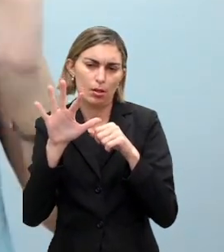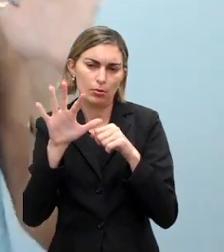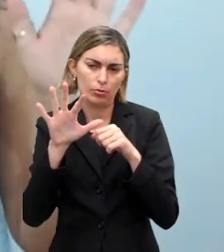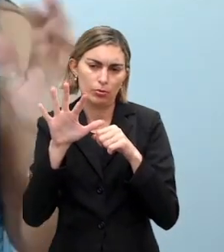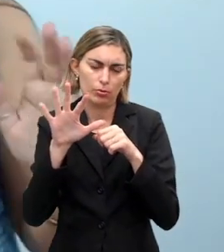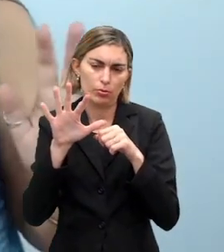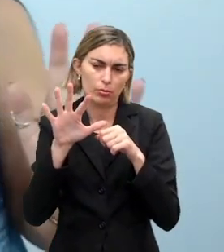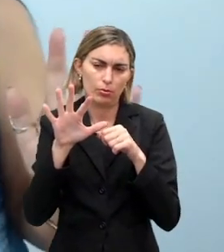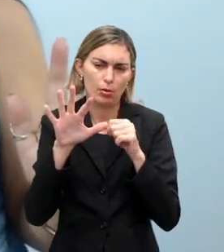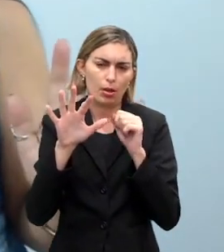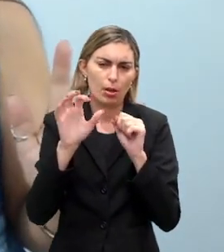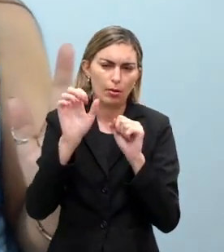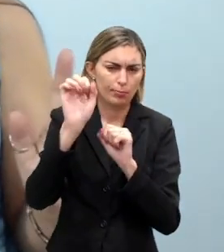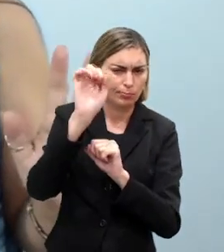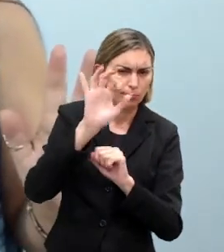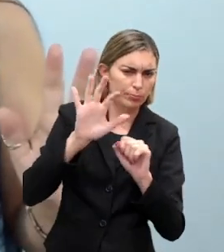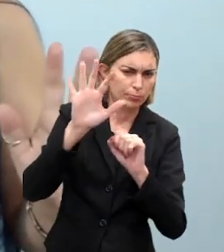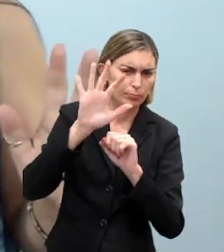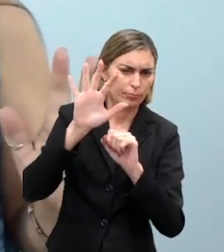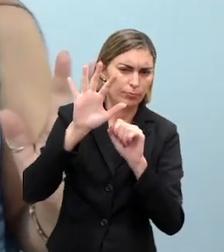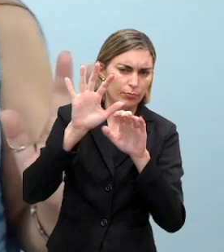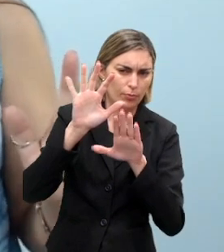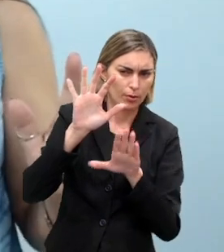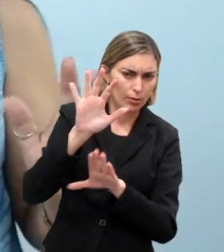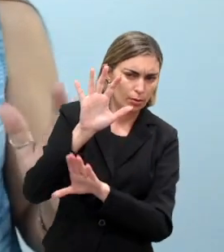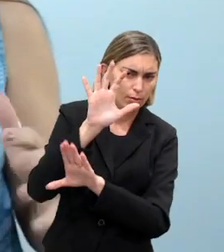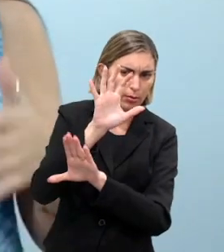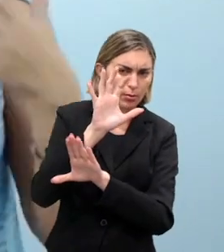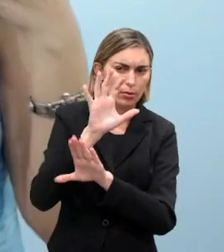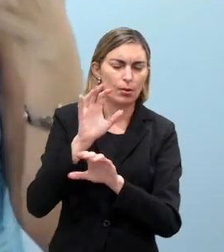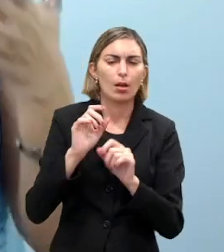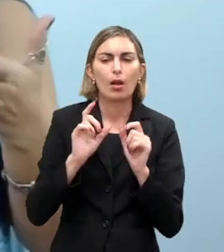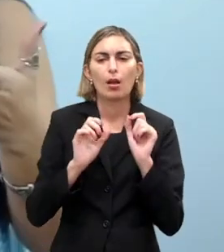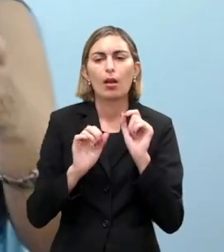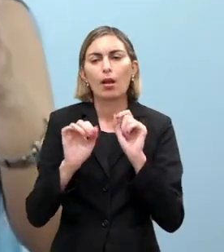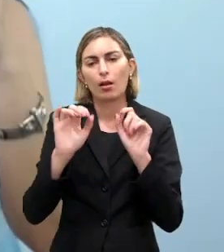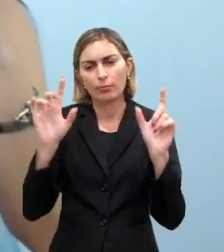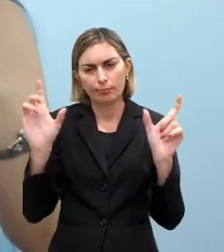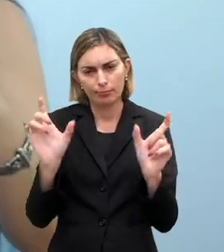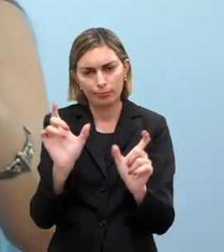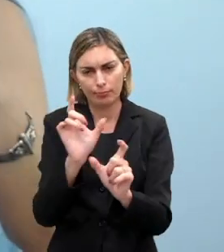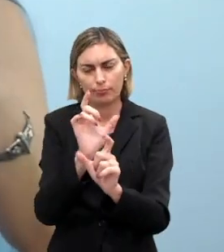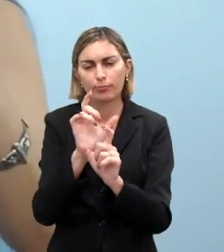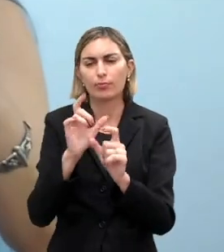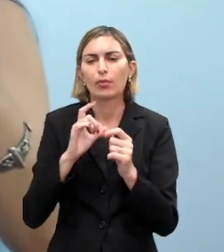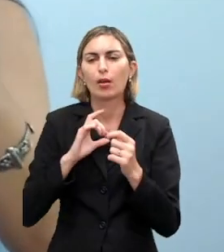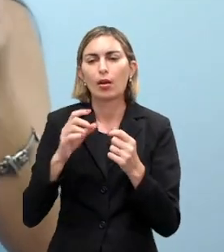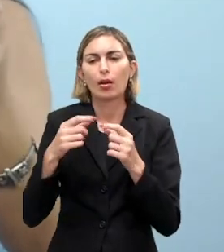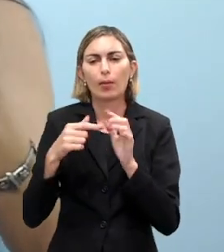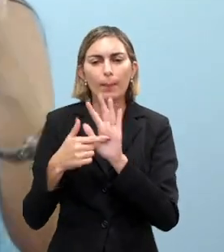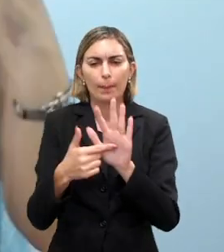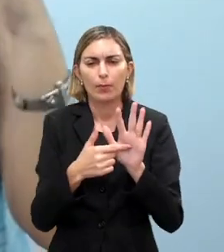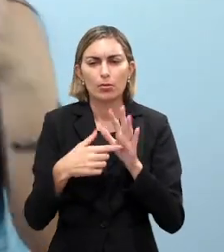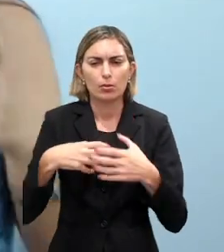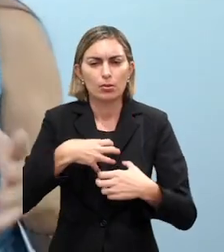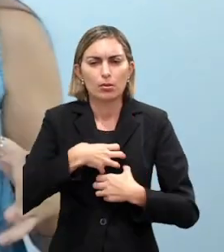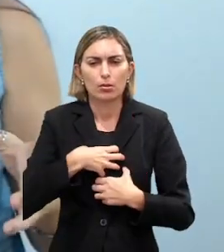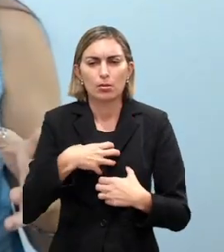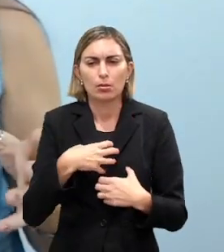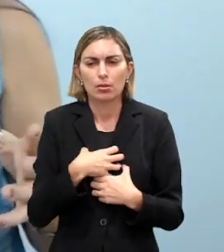uma mais para o lado esquerdo e a outra mais para o lado direito, que ao mesmo tempo que provocam um sentimento aí